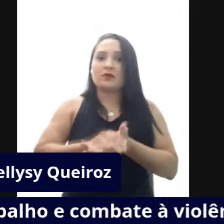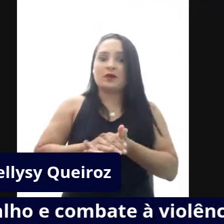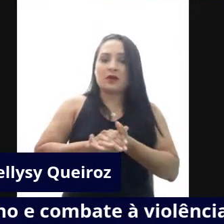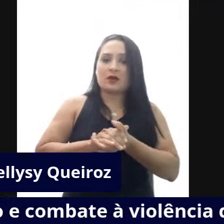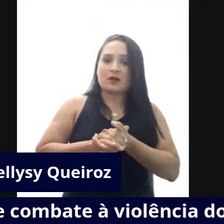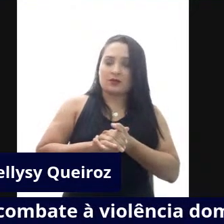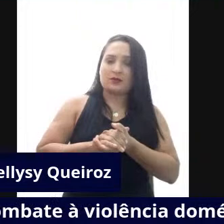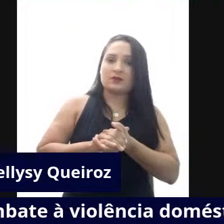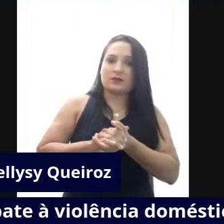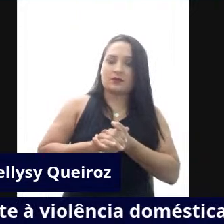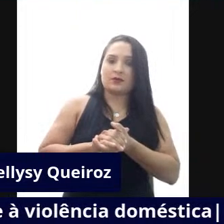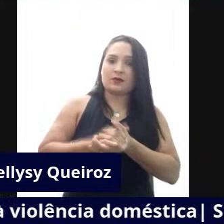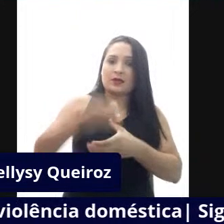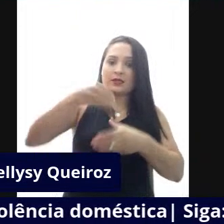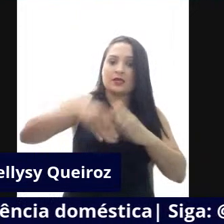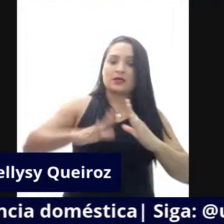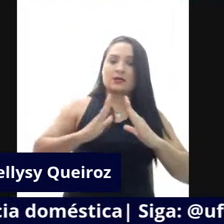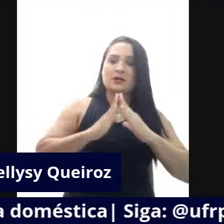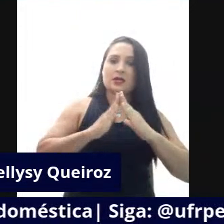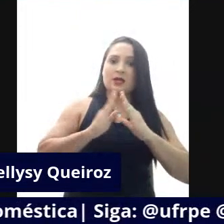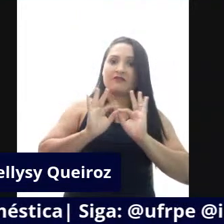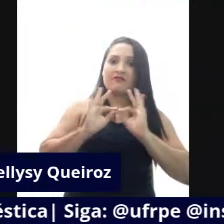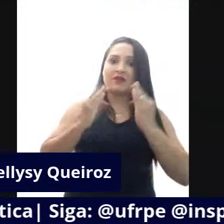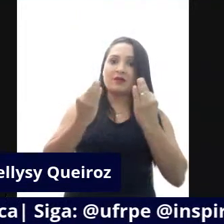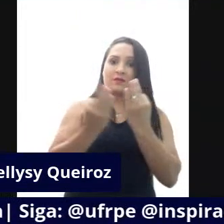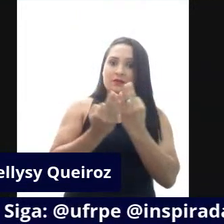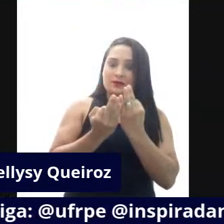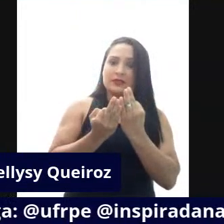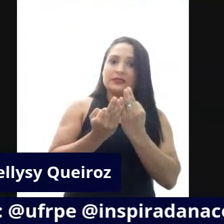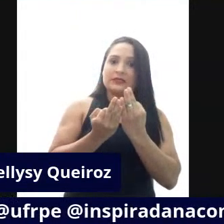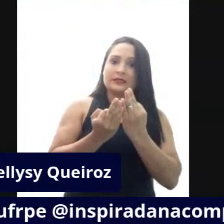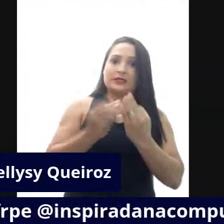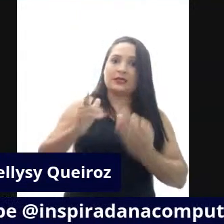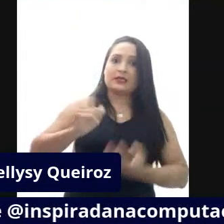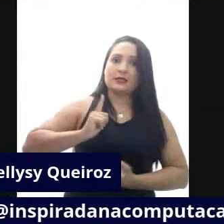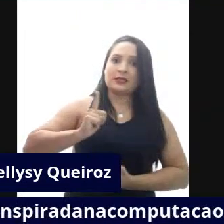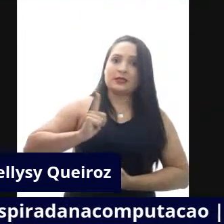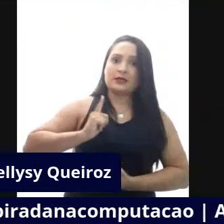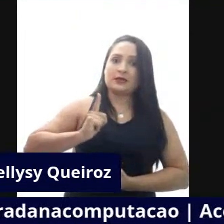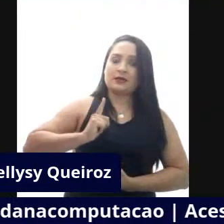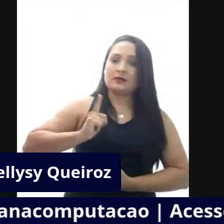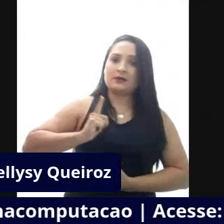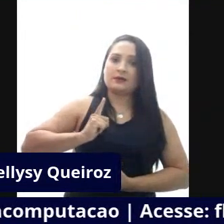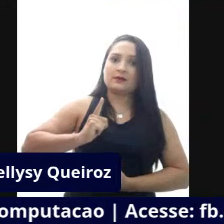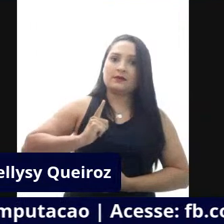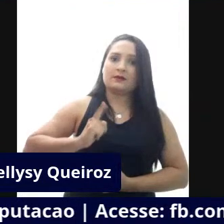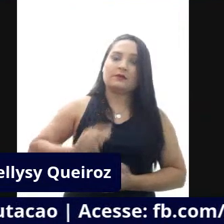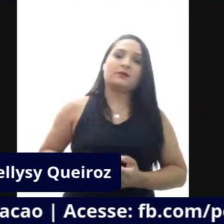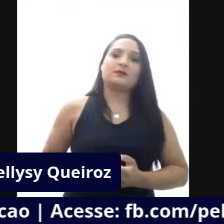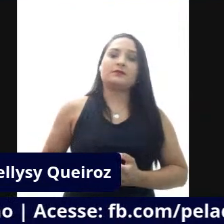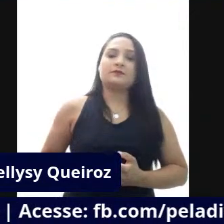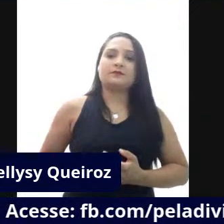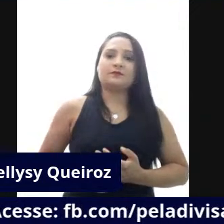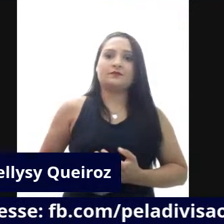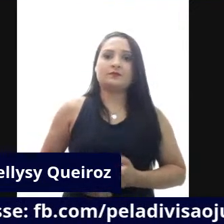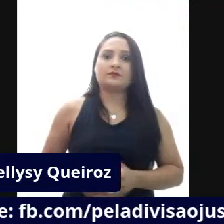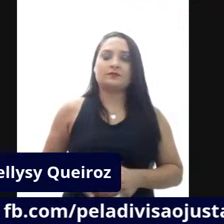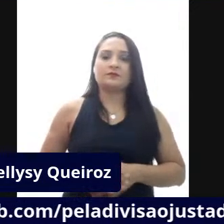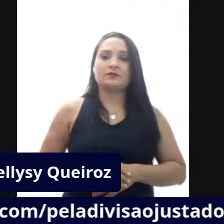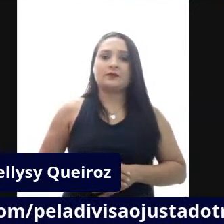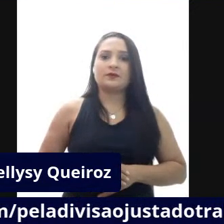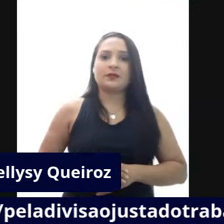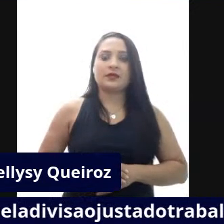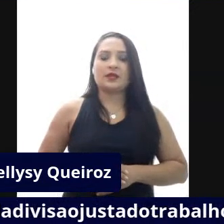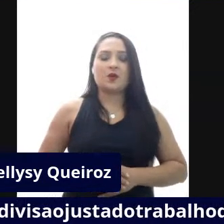companheiros, onde a gente costuma dizer que a divisão injusta do trabalho